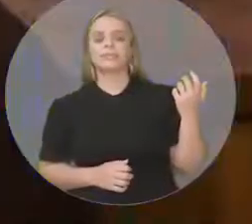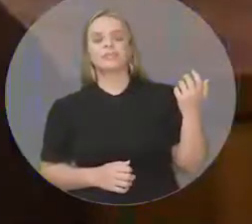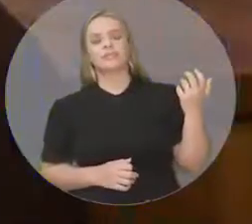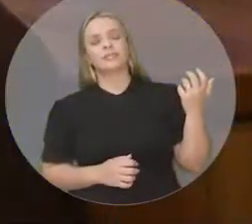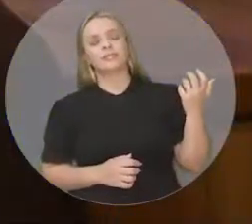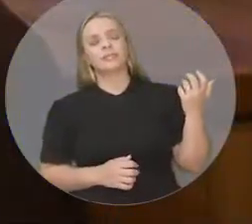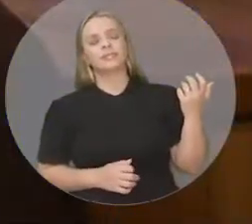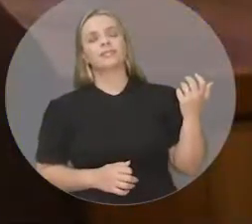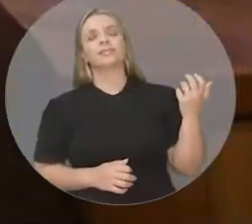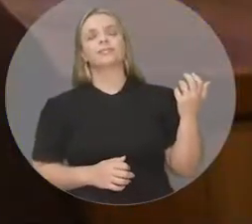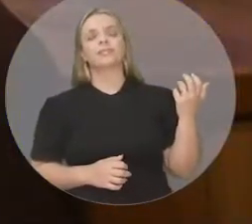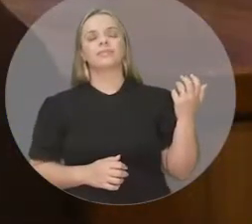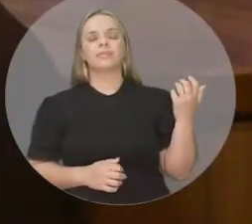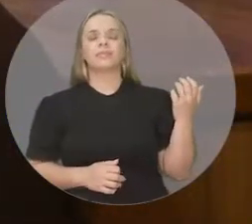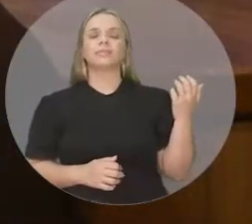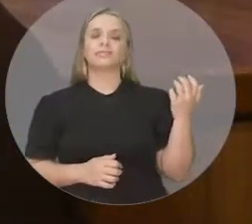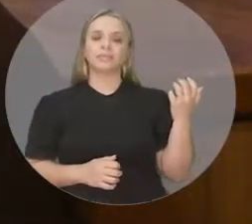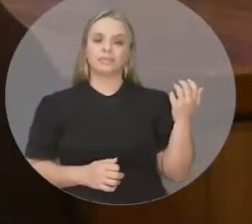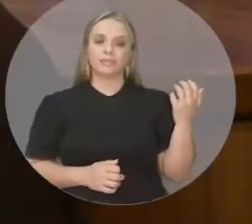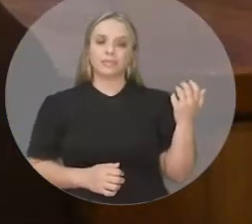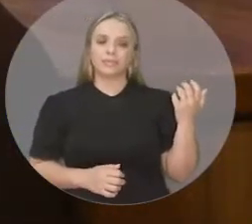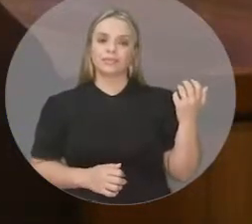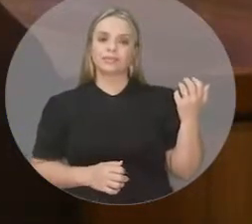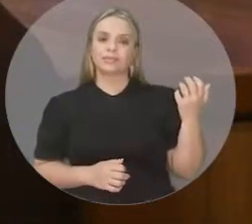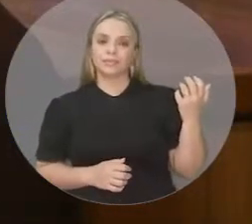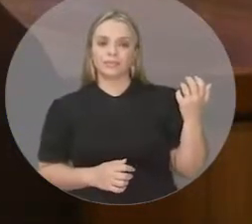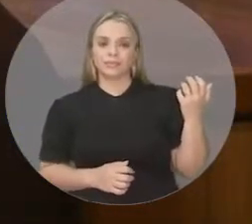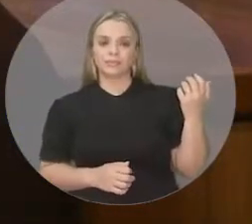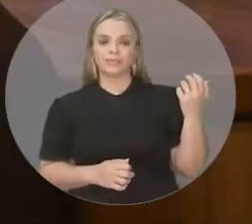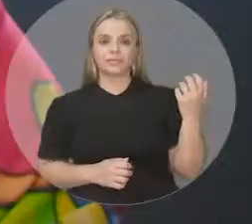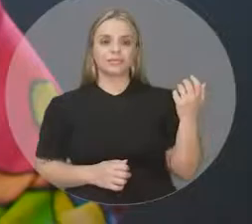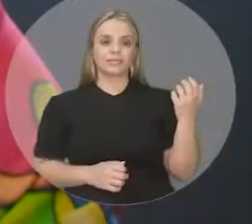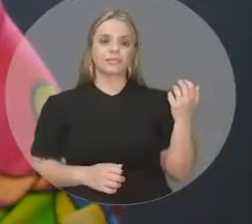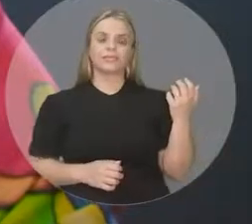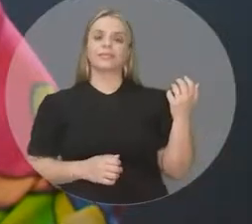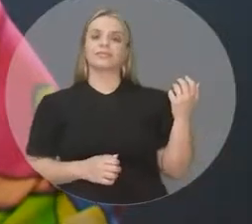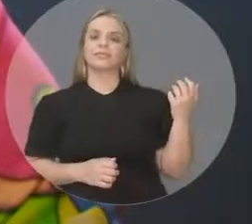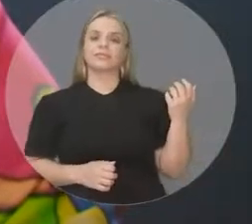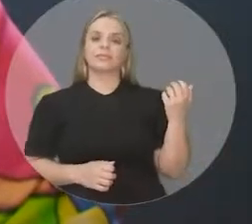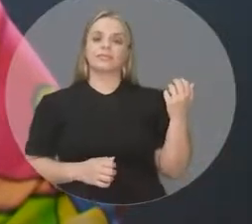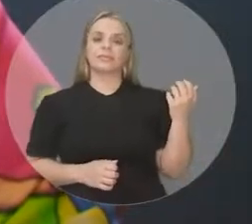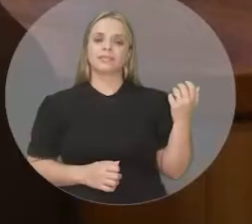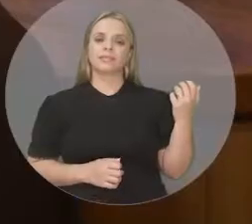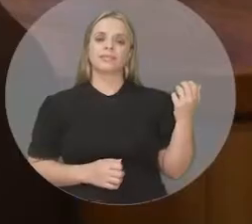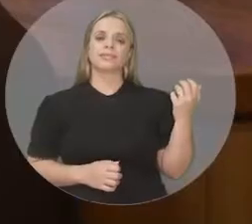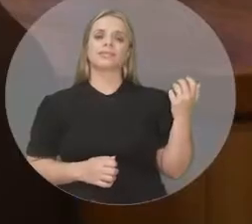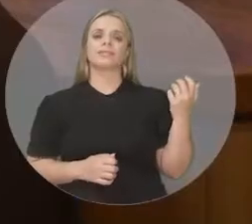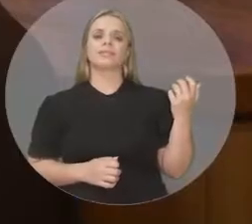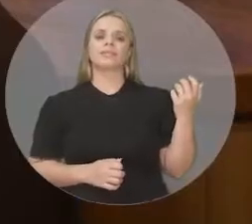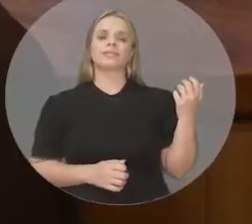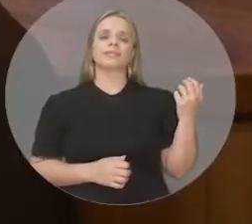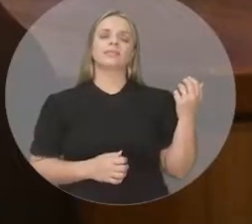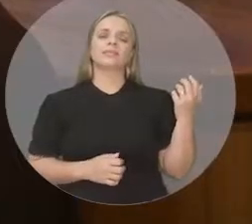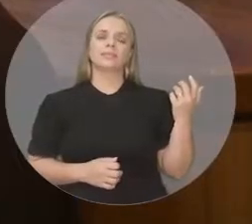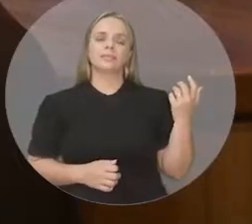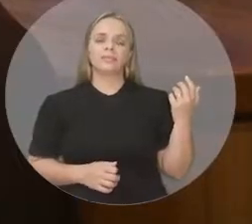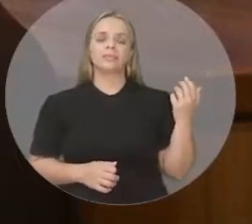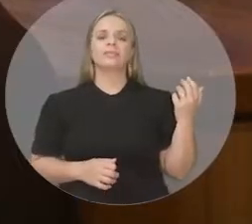Pra dois, um bate-papo aqui gostoso com Edmilson Maciel, que é diretor musical do Flor Ribeirinha, e eu começo esse